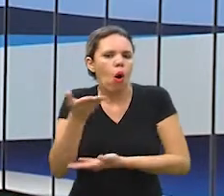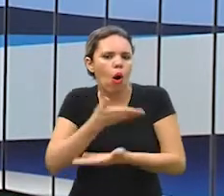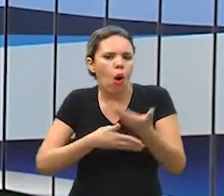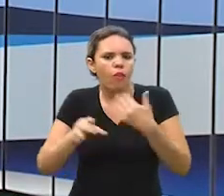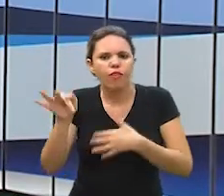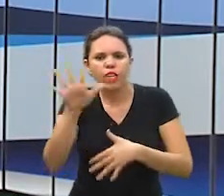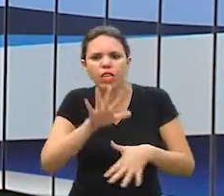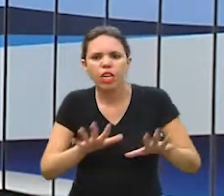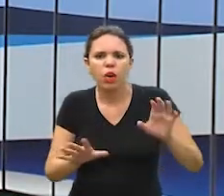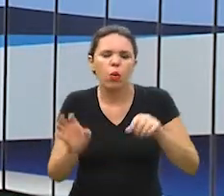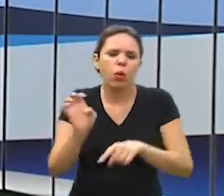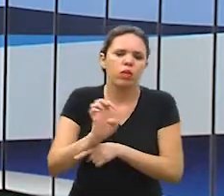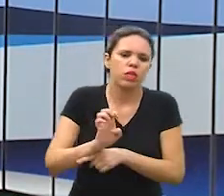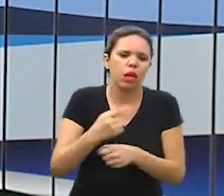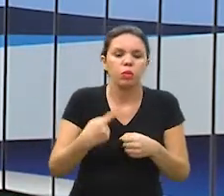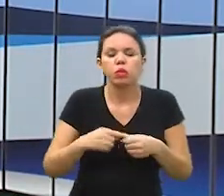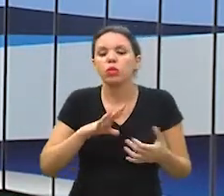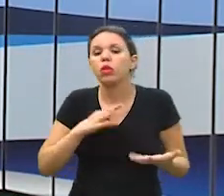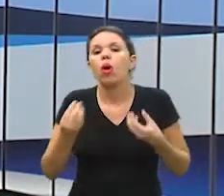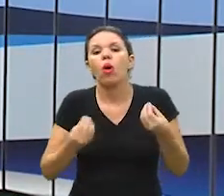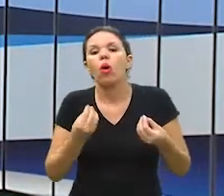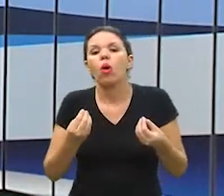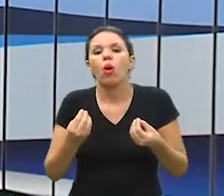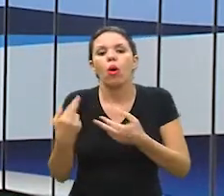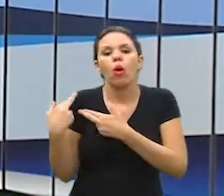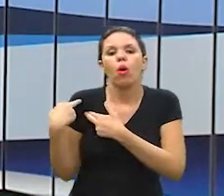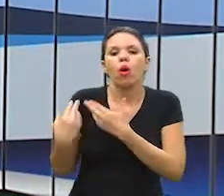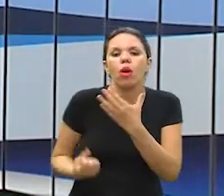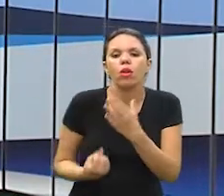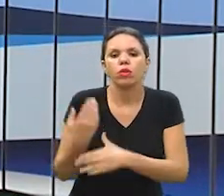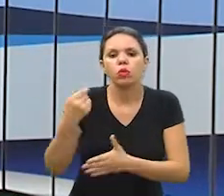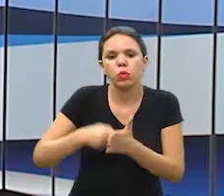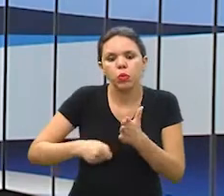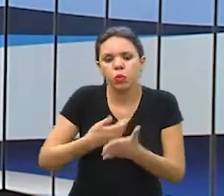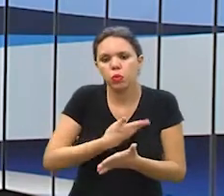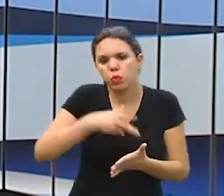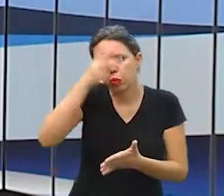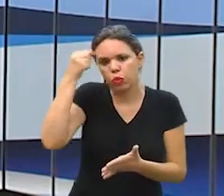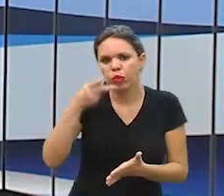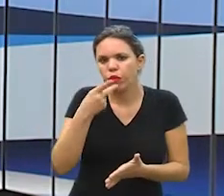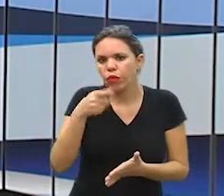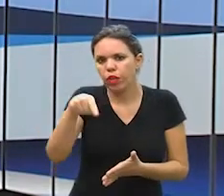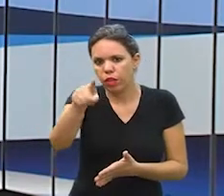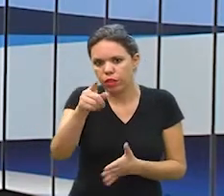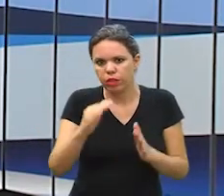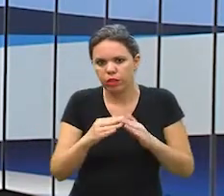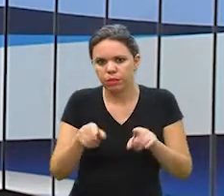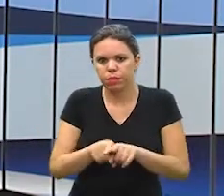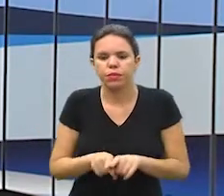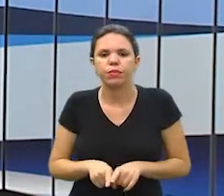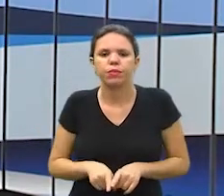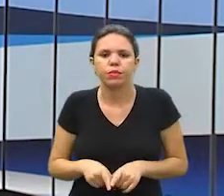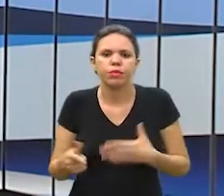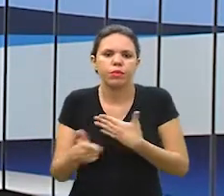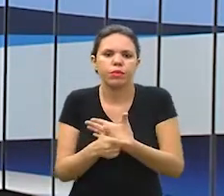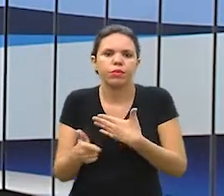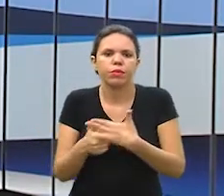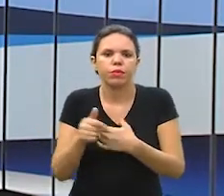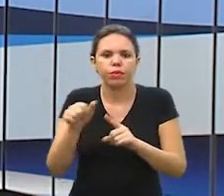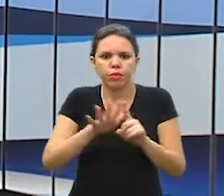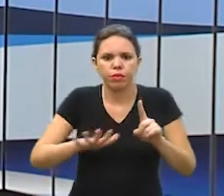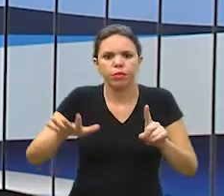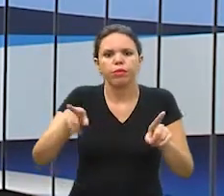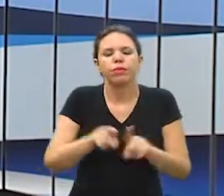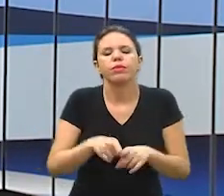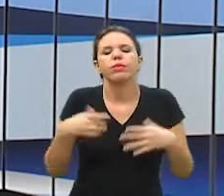governo federal com o estado, com o município, de quem que tem que partir essas políticas públicas? E vou falar com você aí de casa também. E o papel da